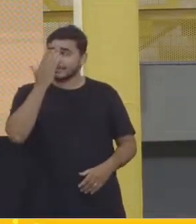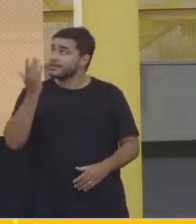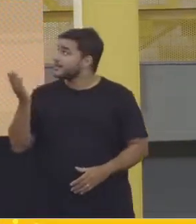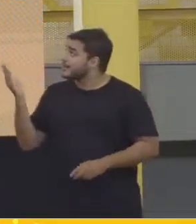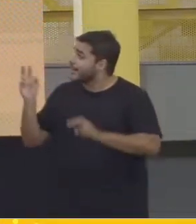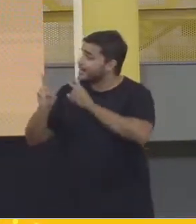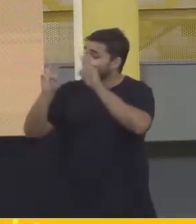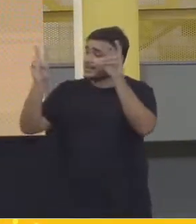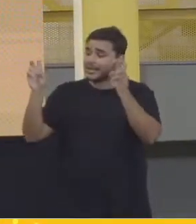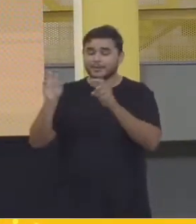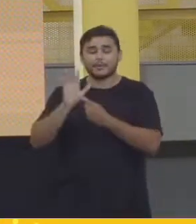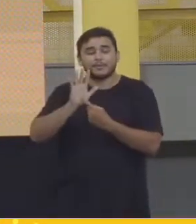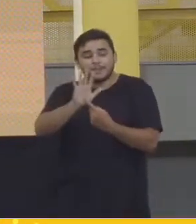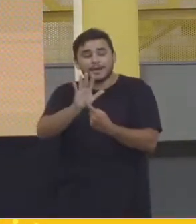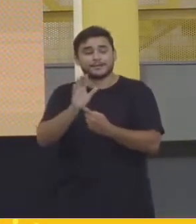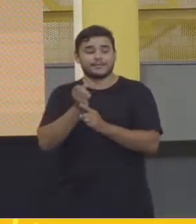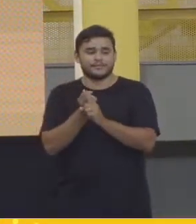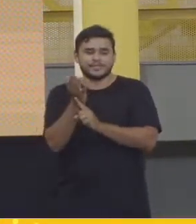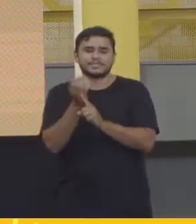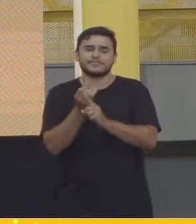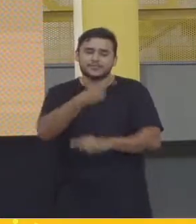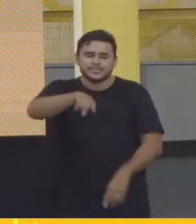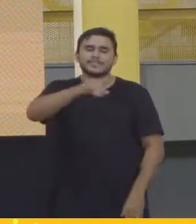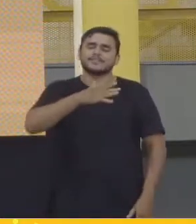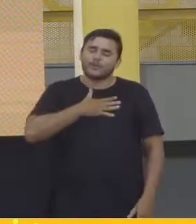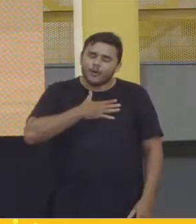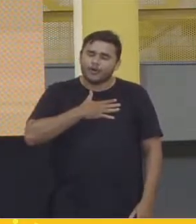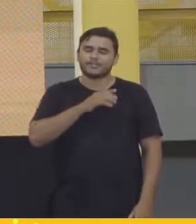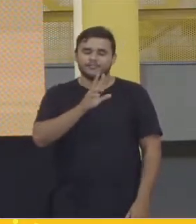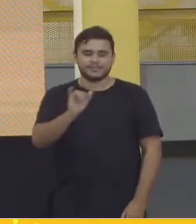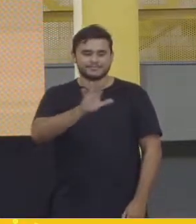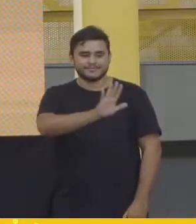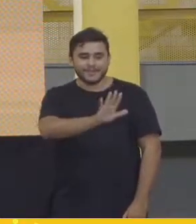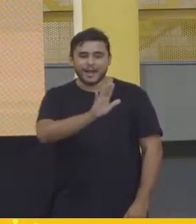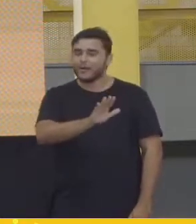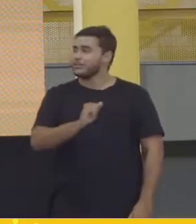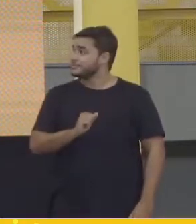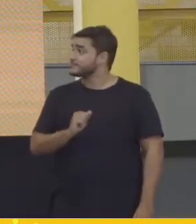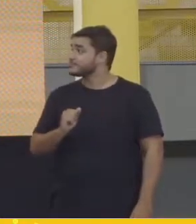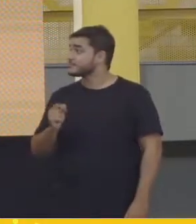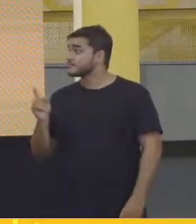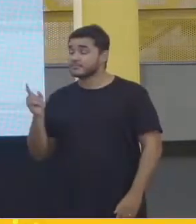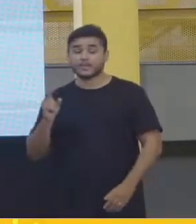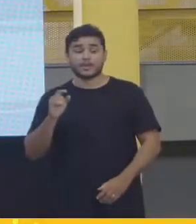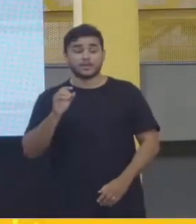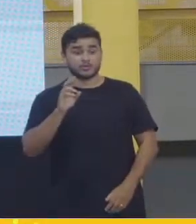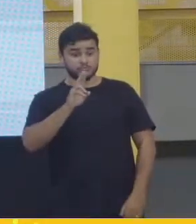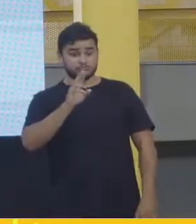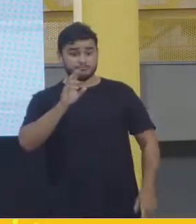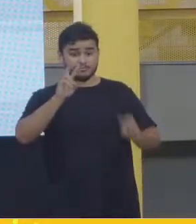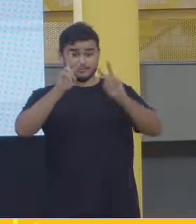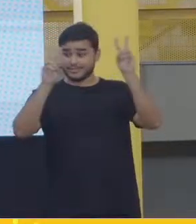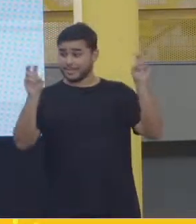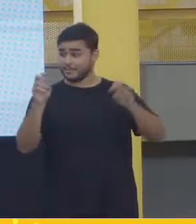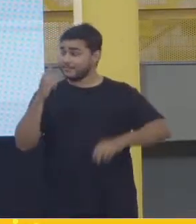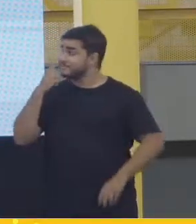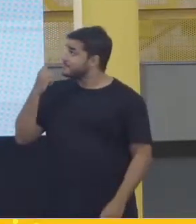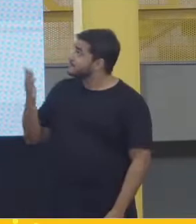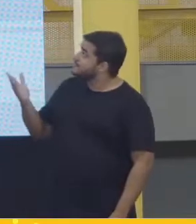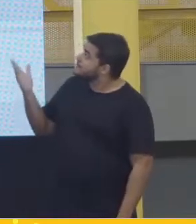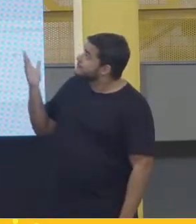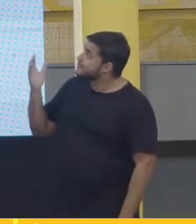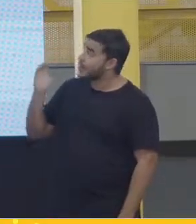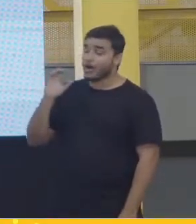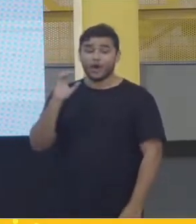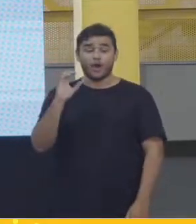hoje. E o tema da nossa aula será óptica. E